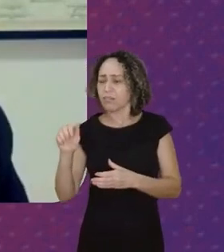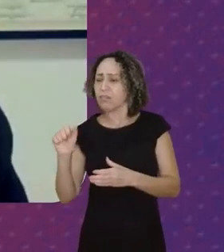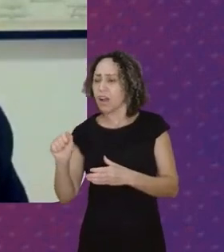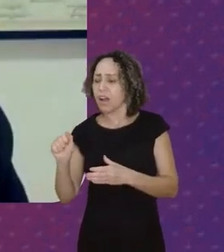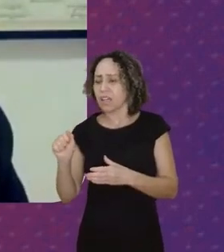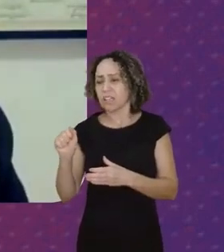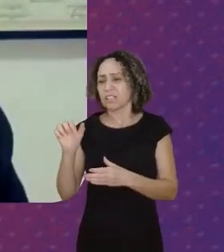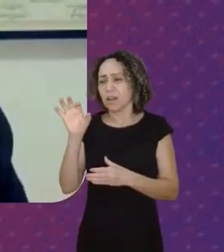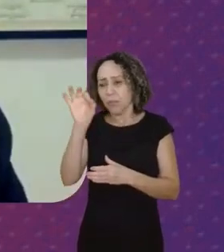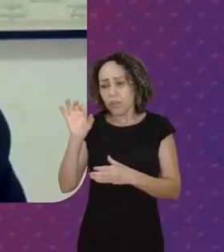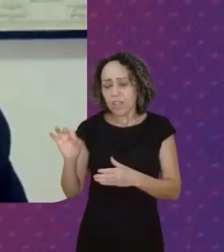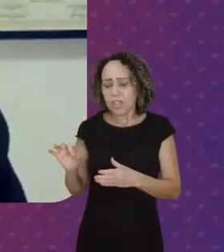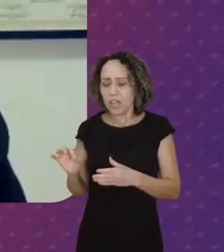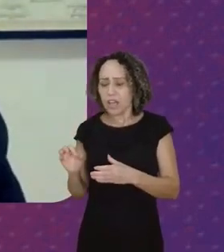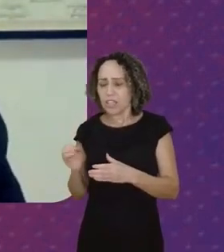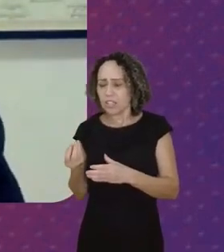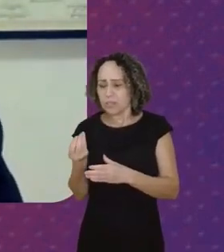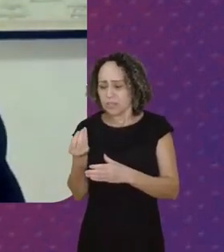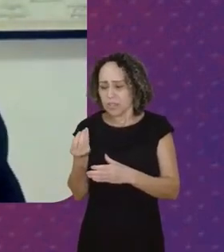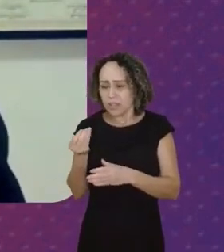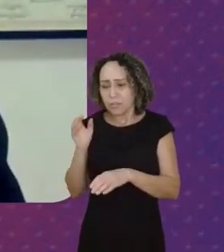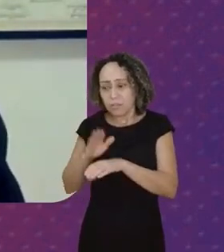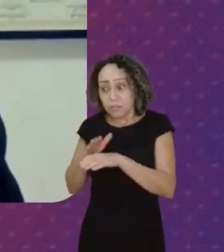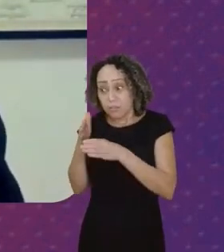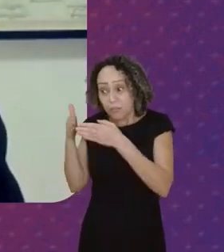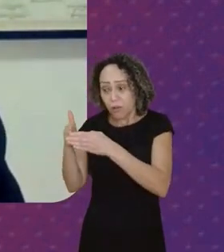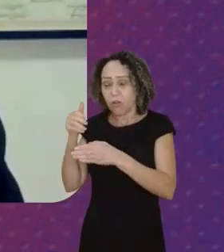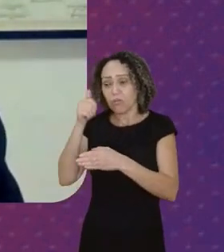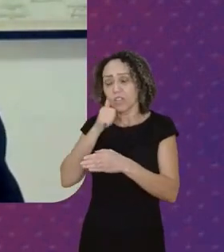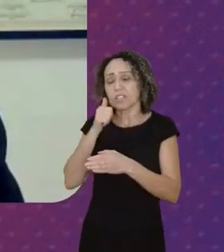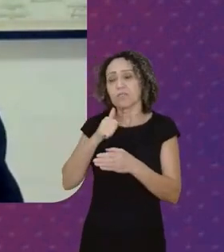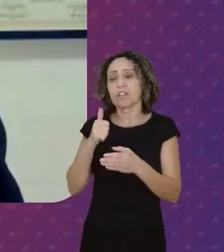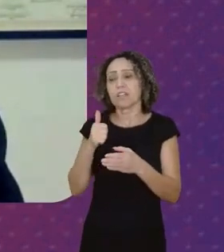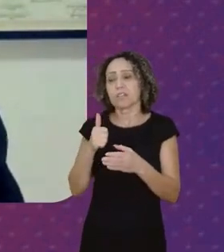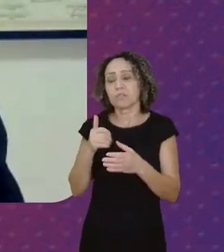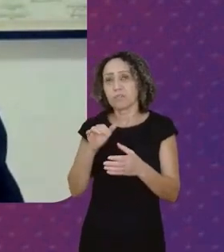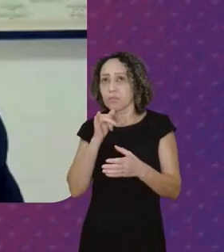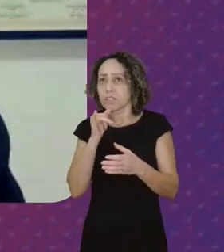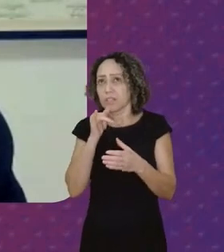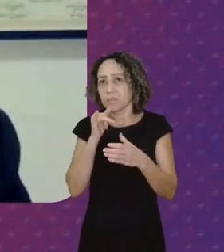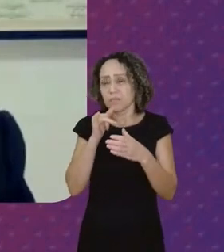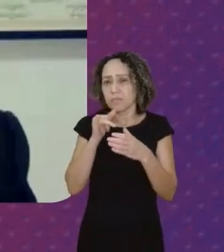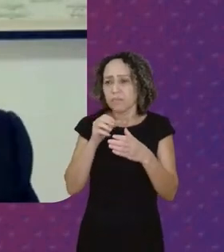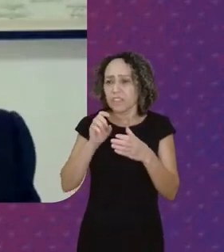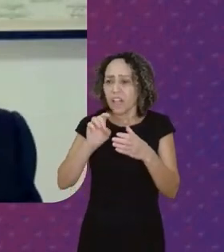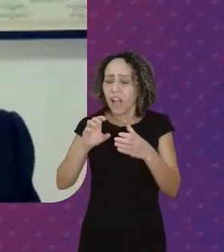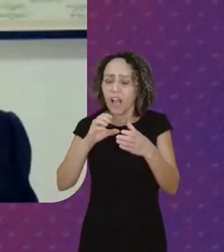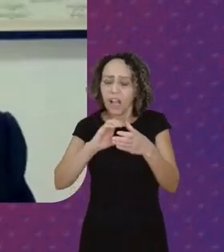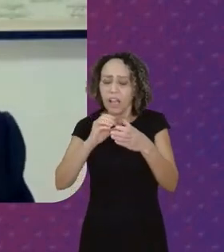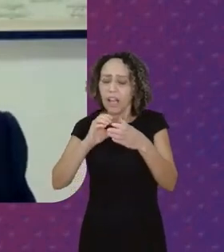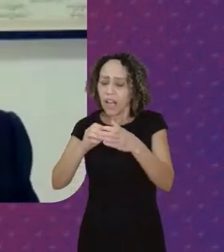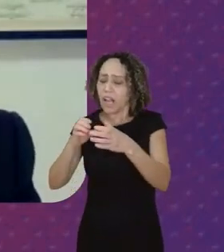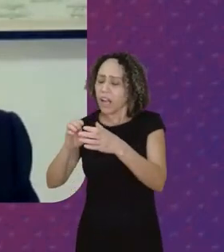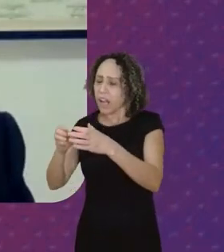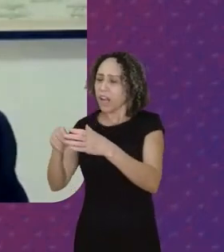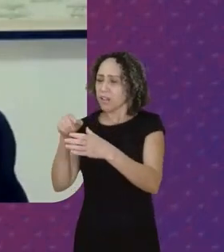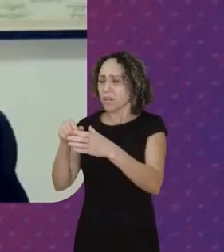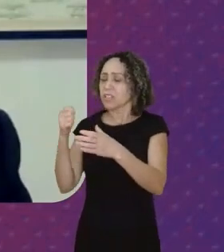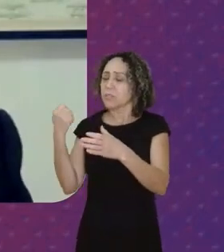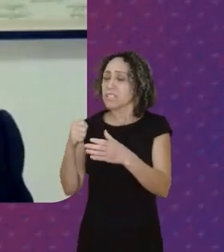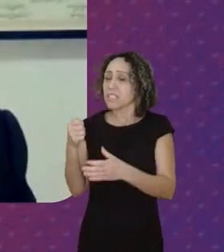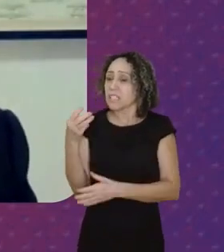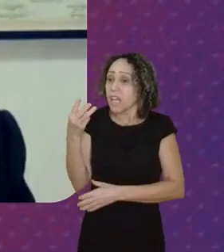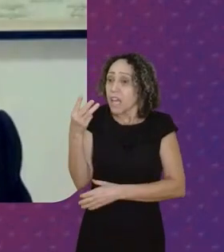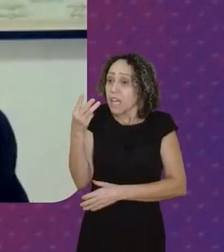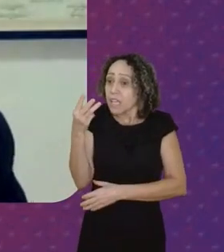Então, cada partido vai ter que ter um percentual mínimo de 30% de mulheres na cota que ele vai ter direito